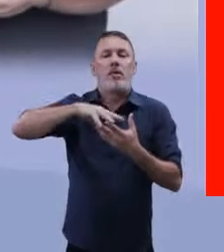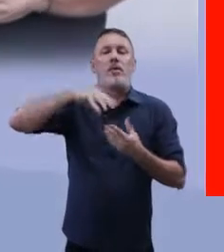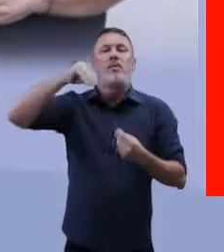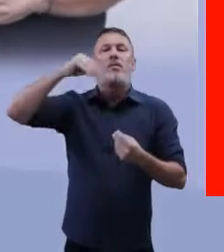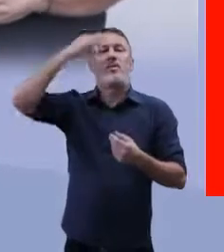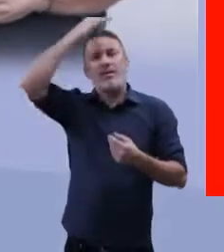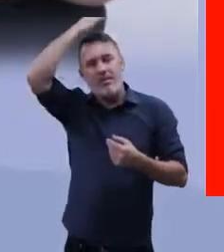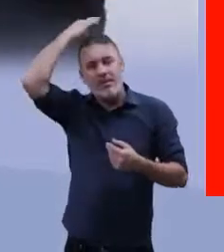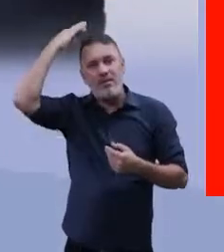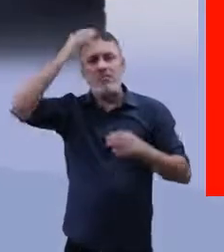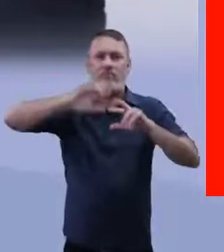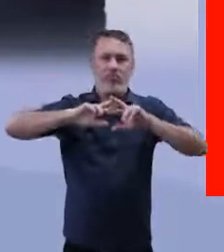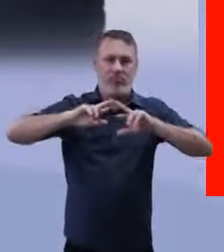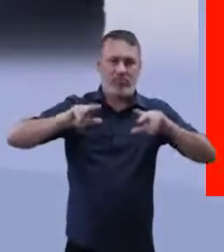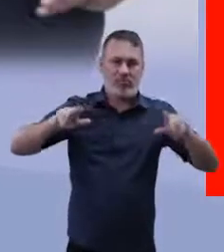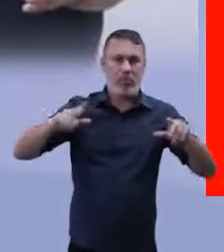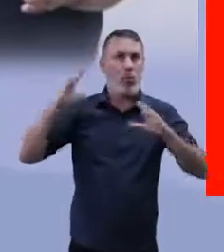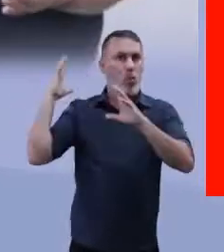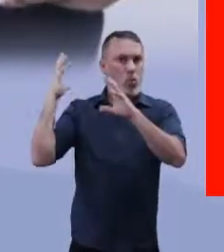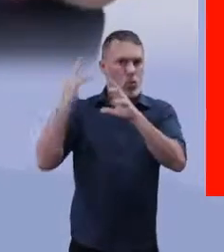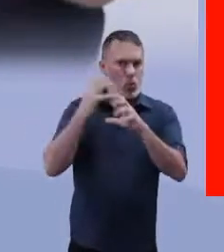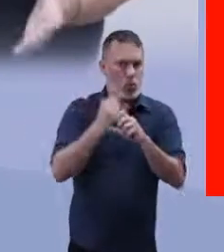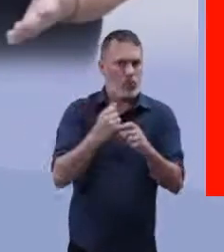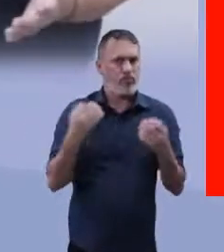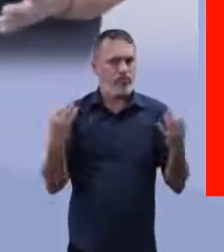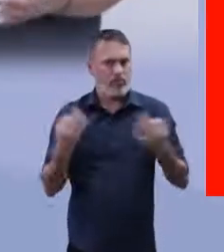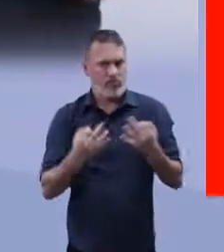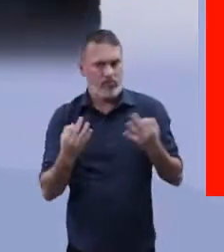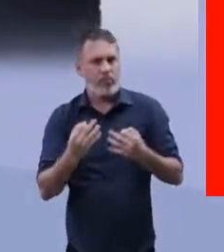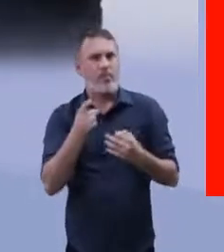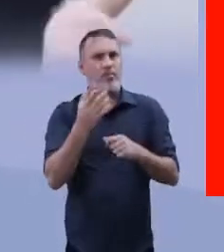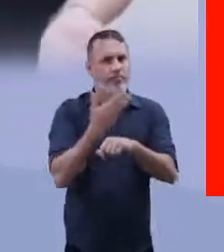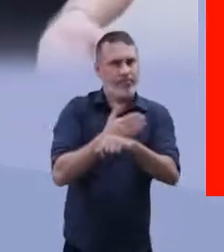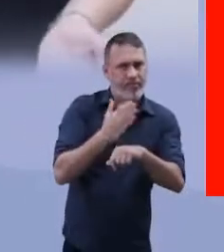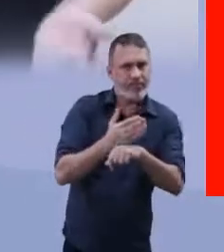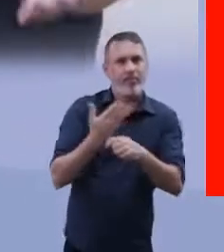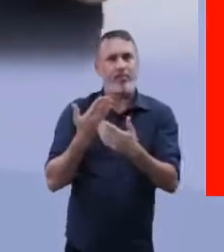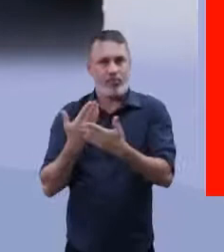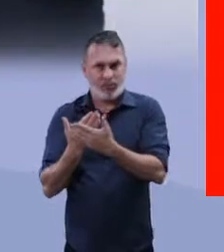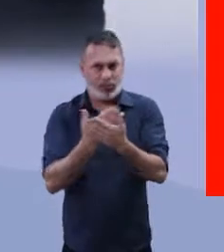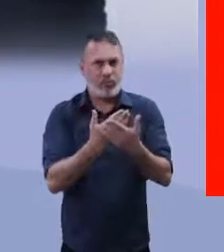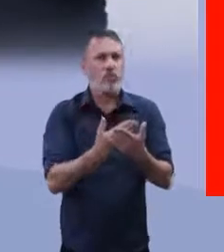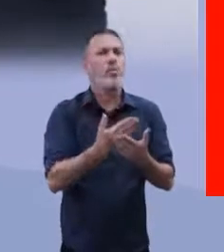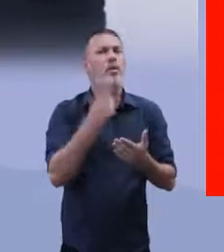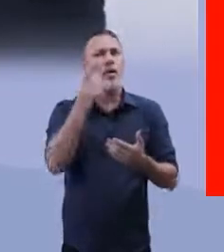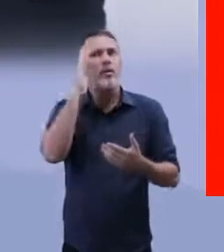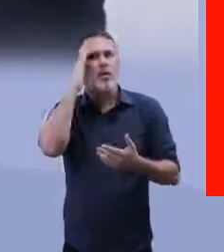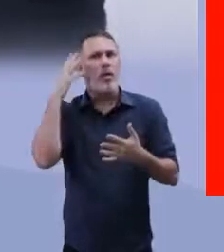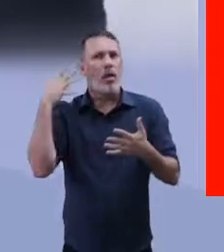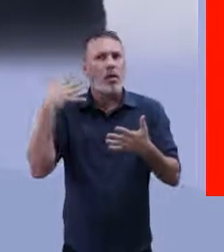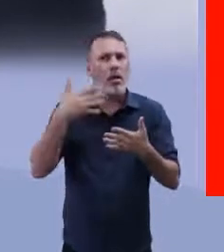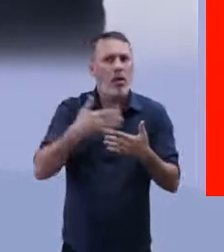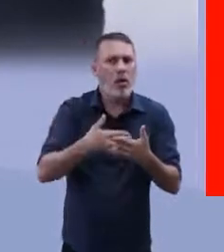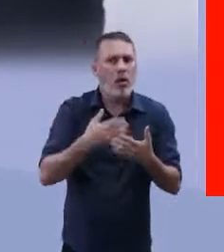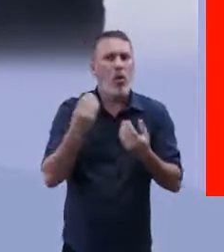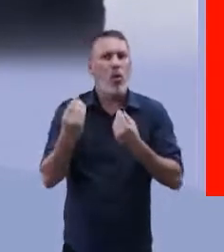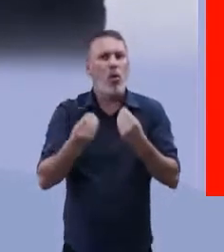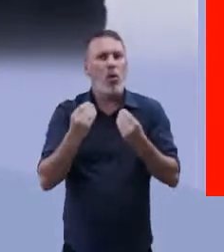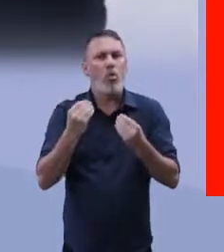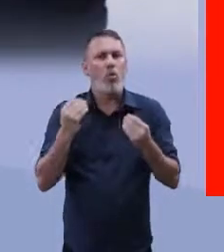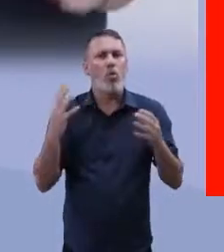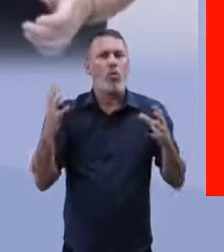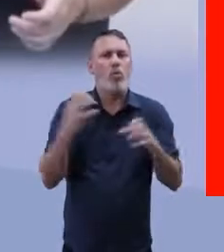espirituais e divinas. Espero que você tenha tido uma aula excelente, um estudo excelente e que você tenha acompanhado os